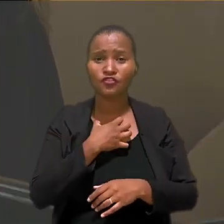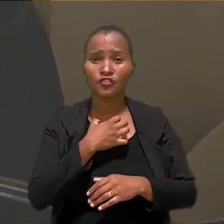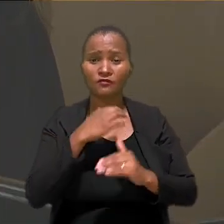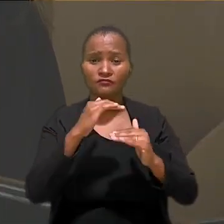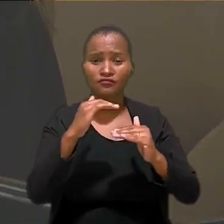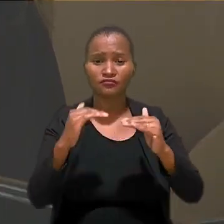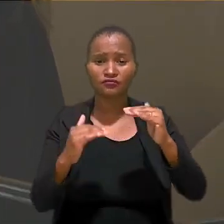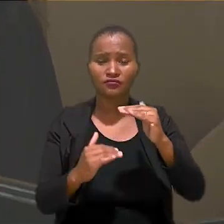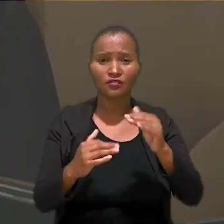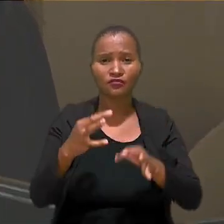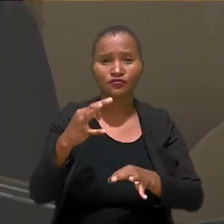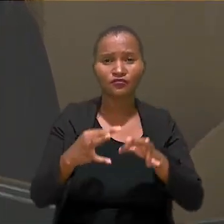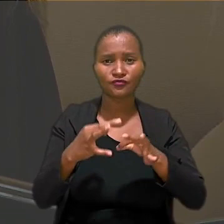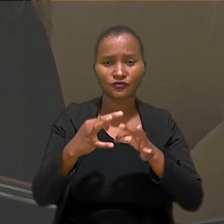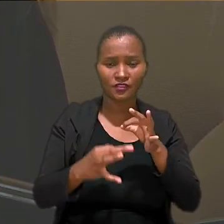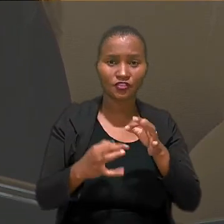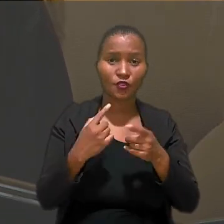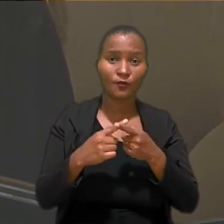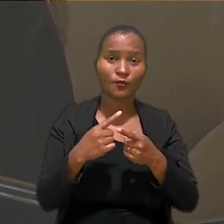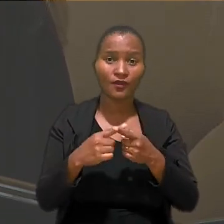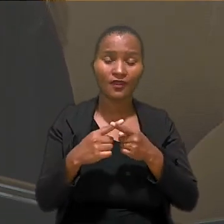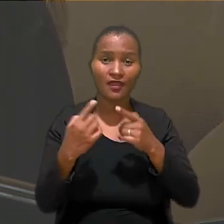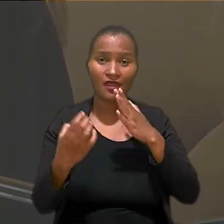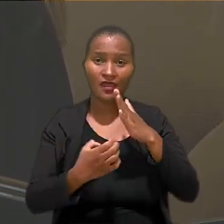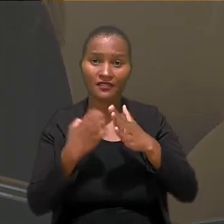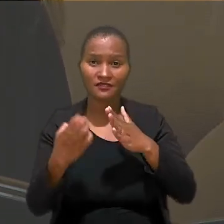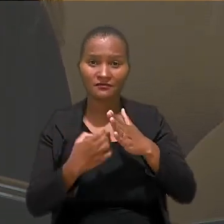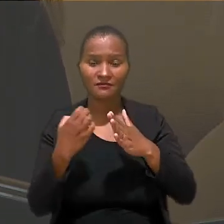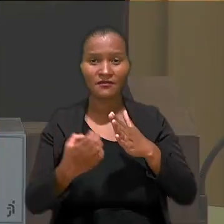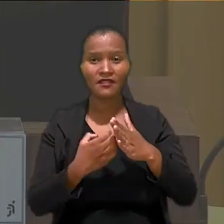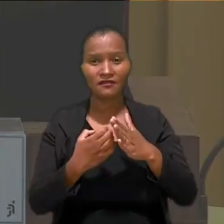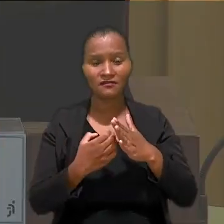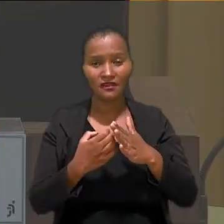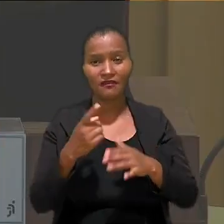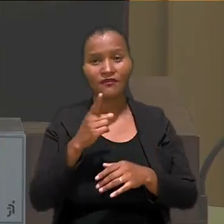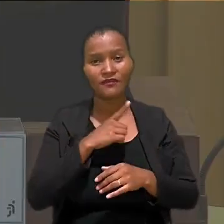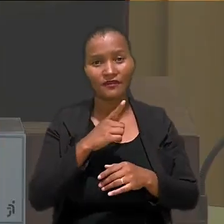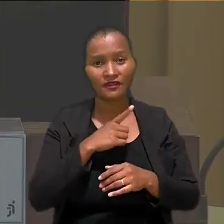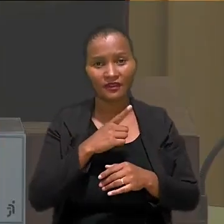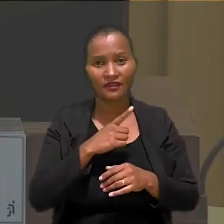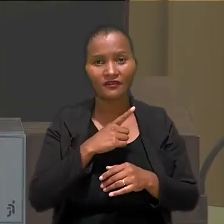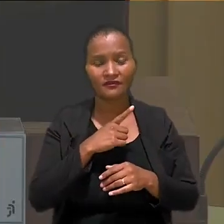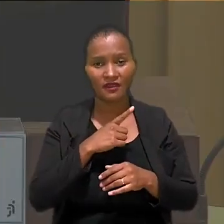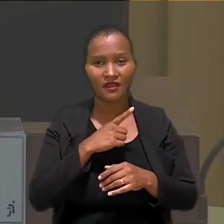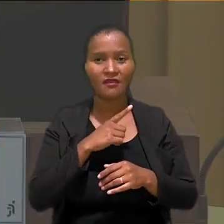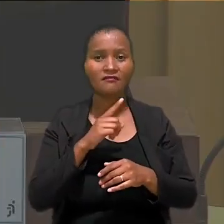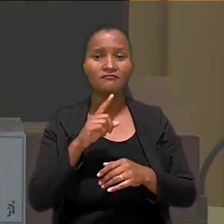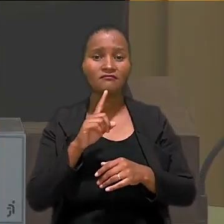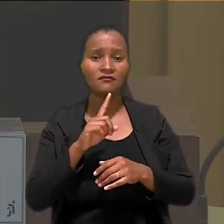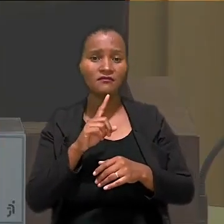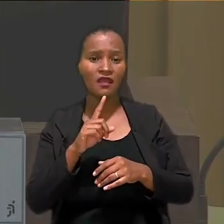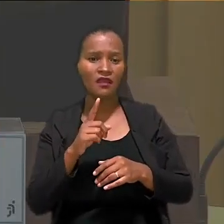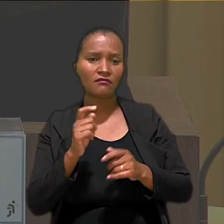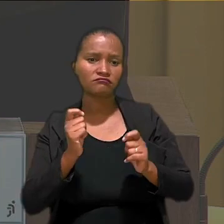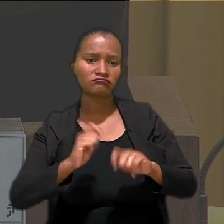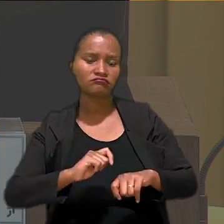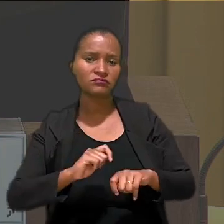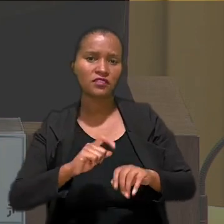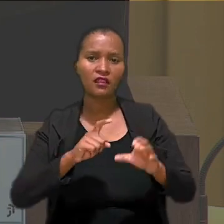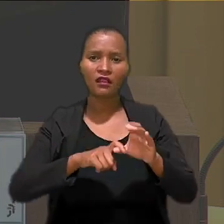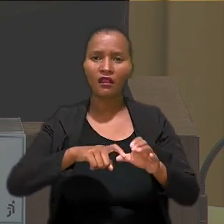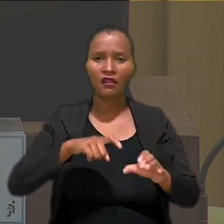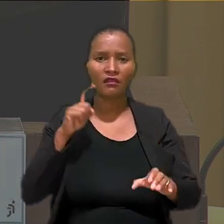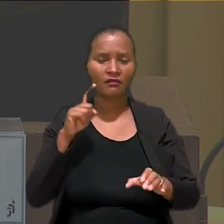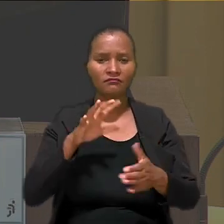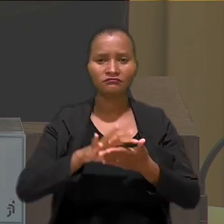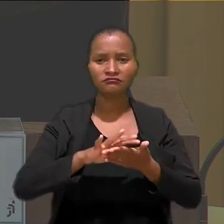de subordinação jurídica. Isso porque as empresas têm a prerrogativa de descadastrar o trabalhador caso ele